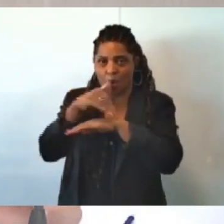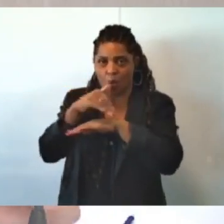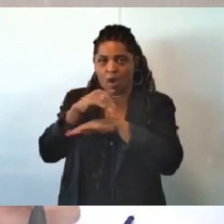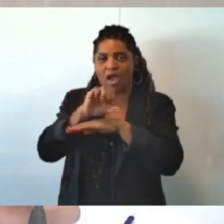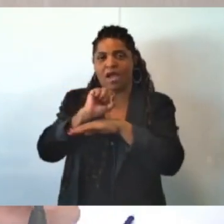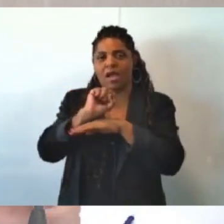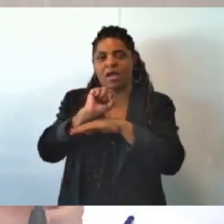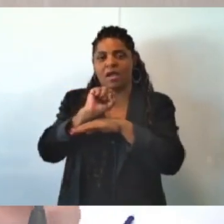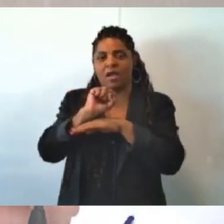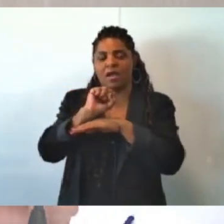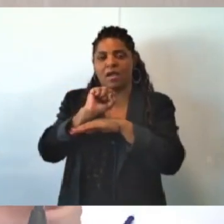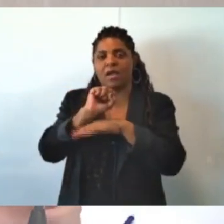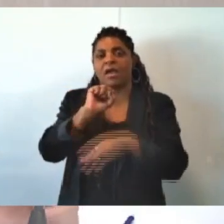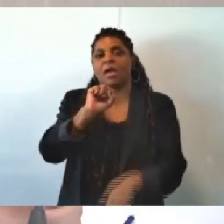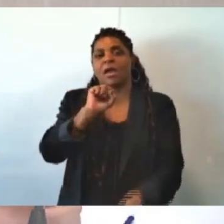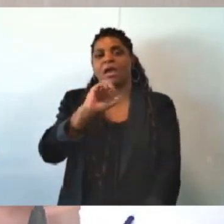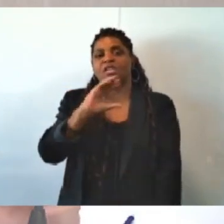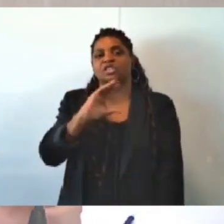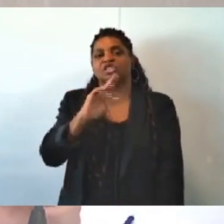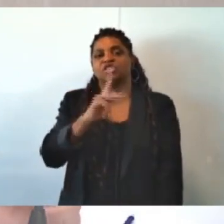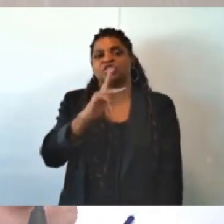na Chateaubriand,